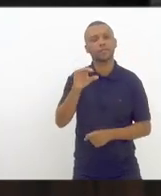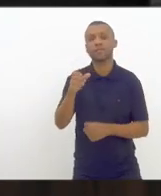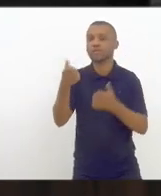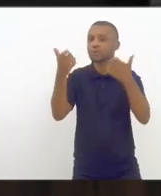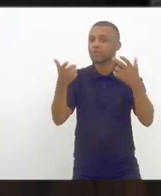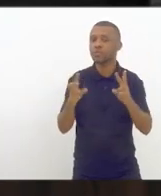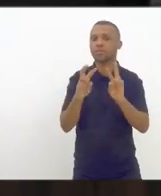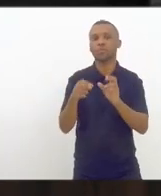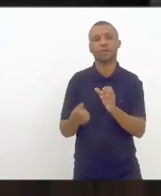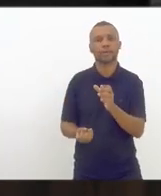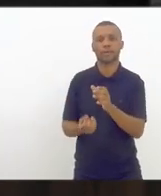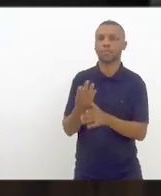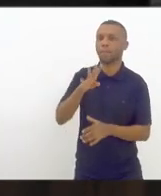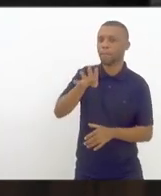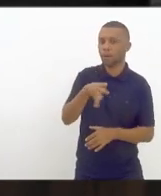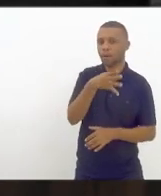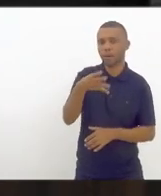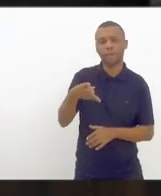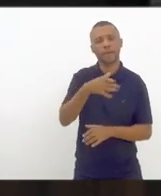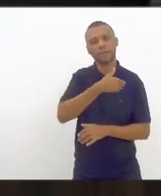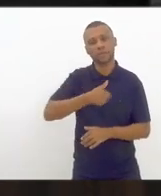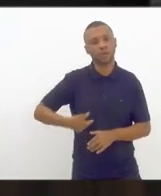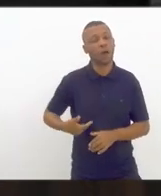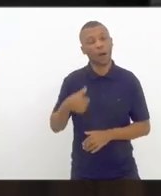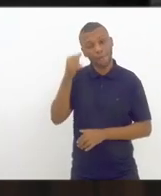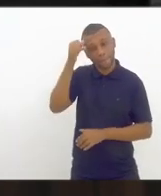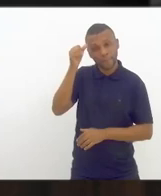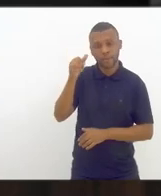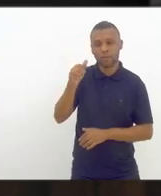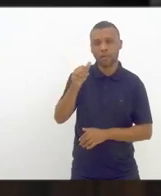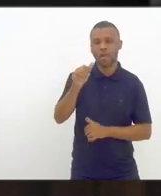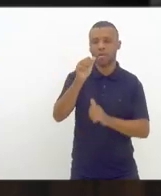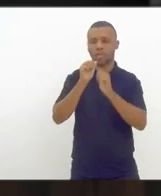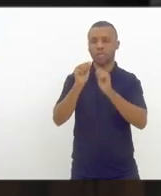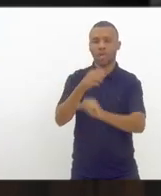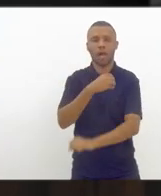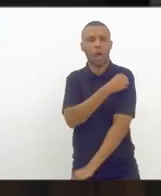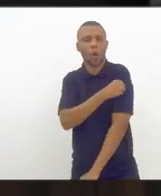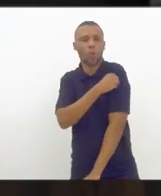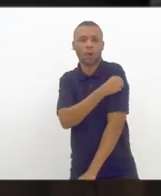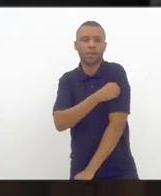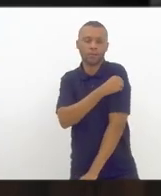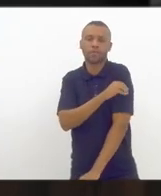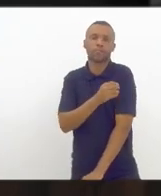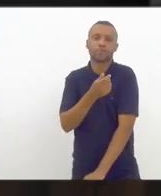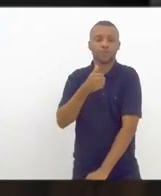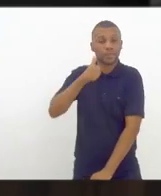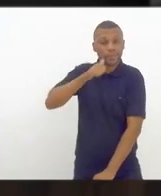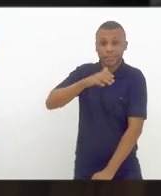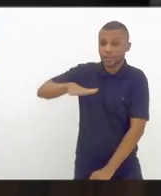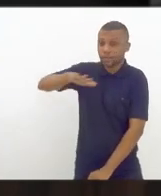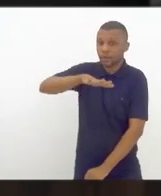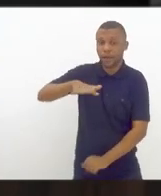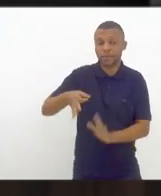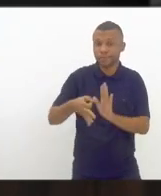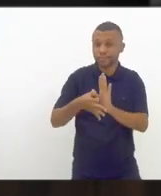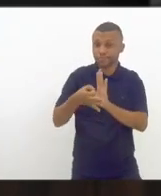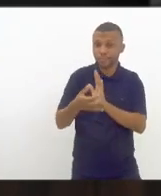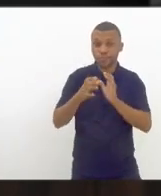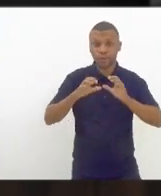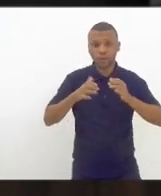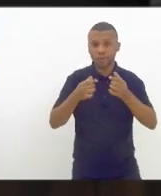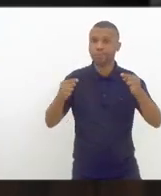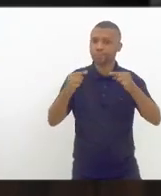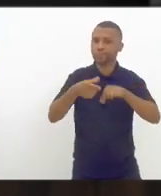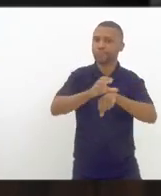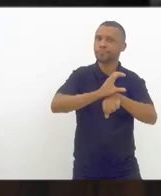criação do Programa Estadual de Prevenção ao Alcoolismo entre Mulheres e da Outras Providências. Pareceres da Comissão de Constituição e Justiça pela condicionalidade